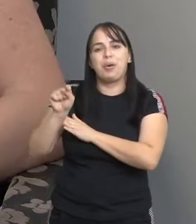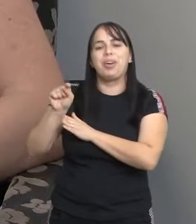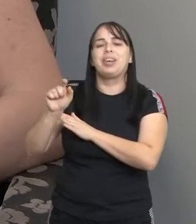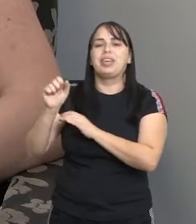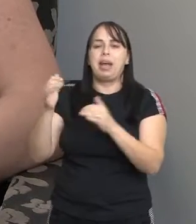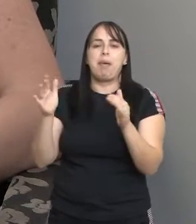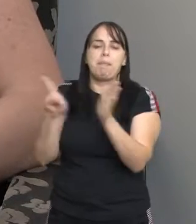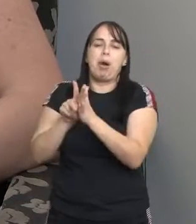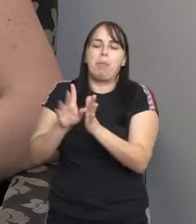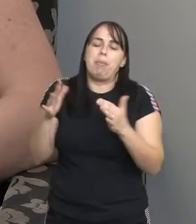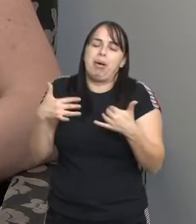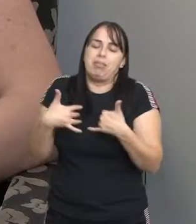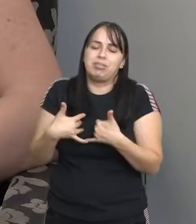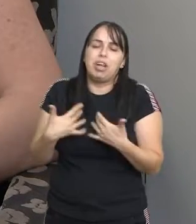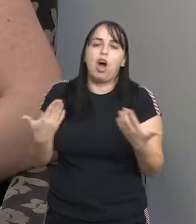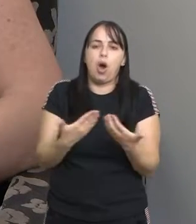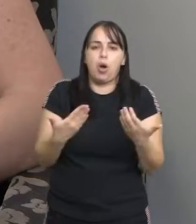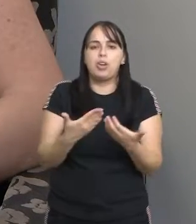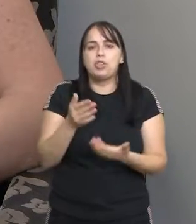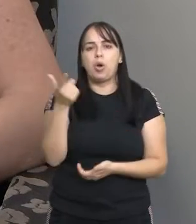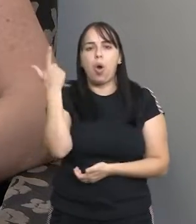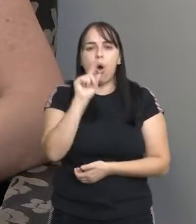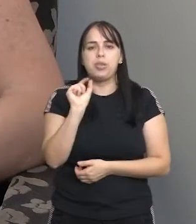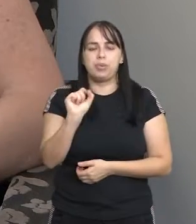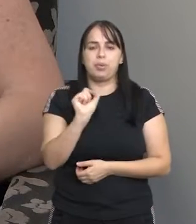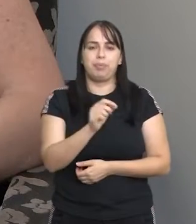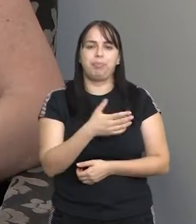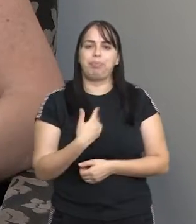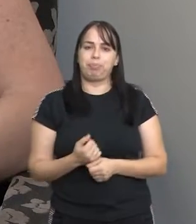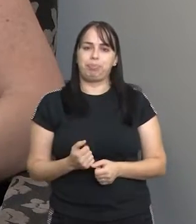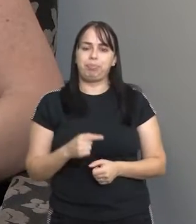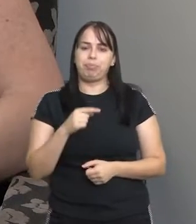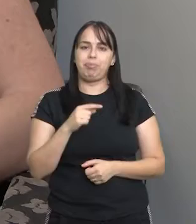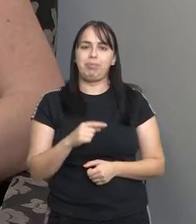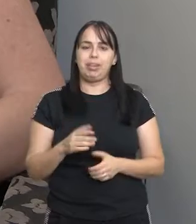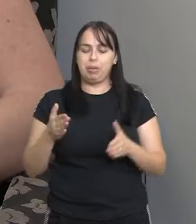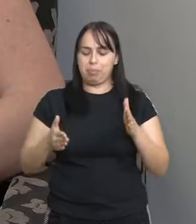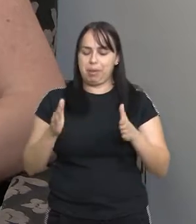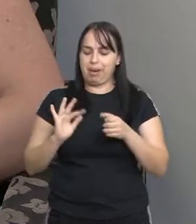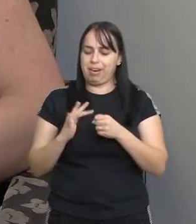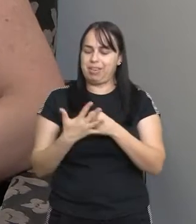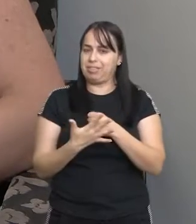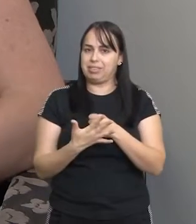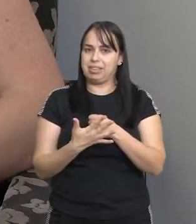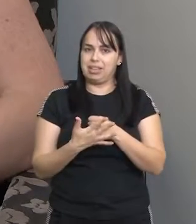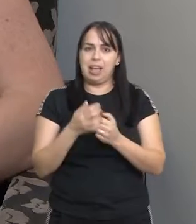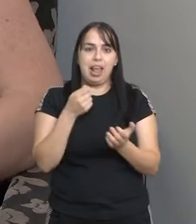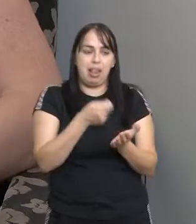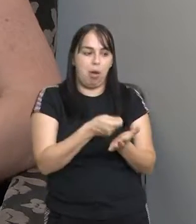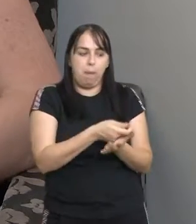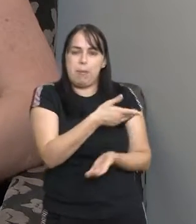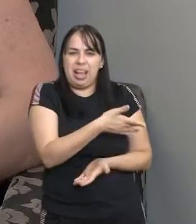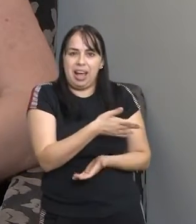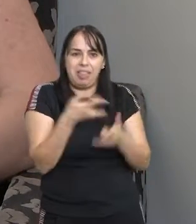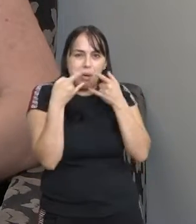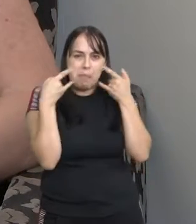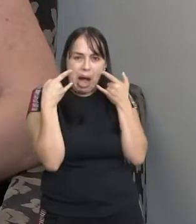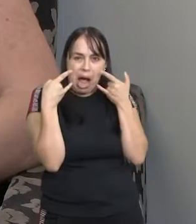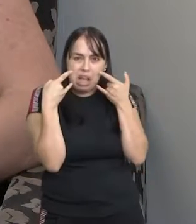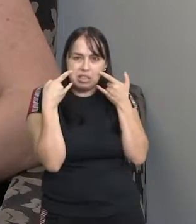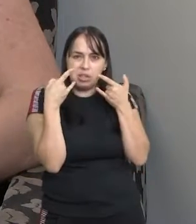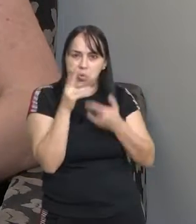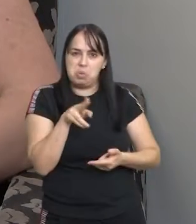né? Então, assim, hoje a gente consegue, por exemplo, a criança autista na época de pandemia não foi obrigada a usar